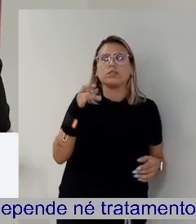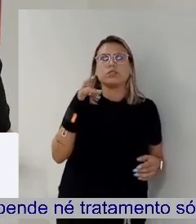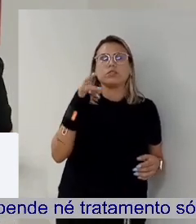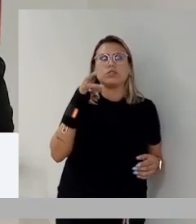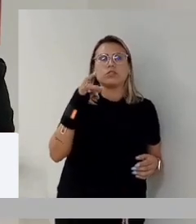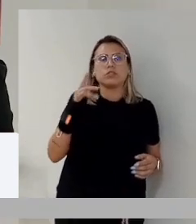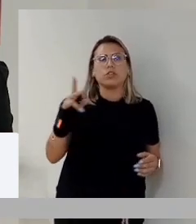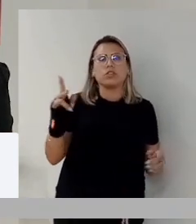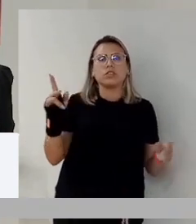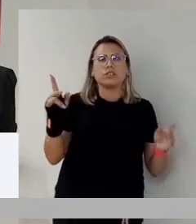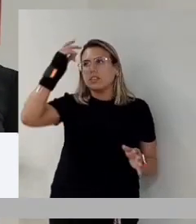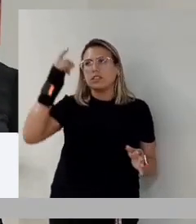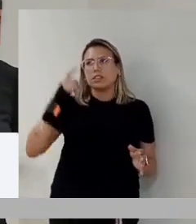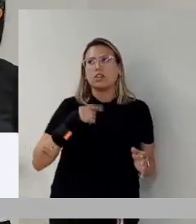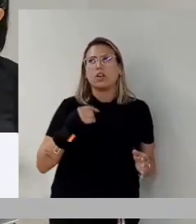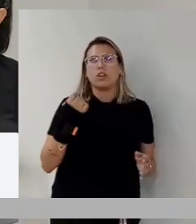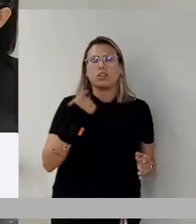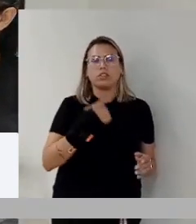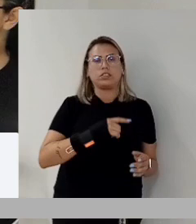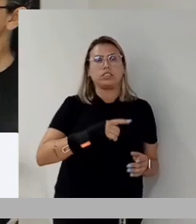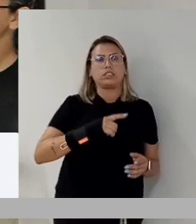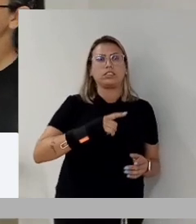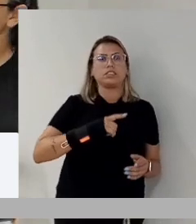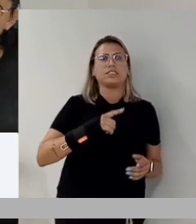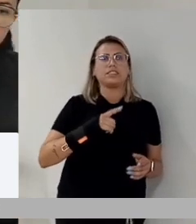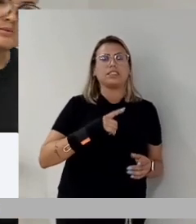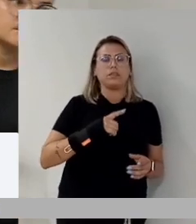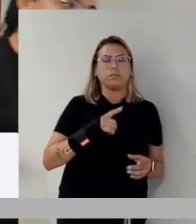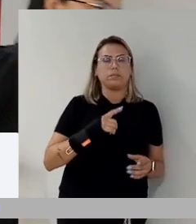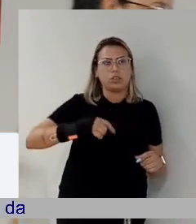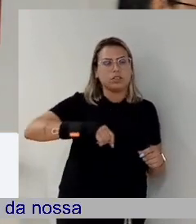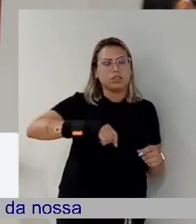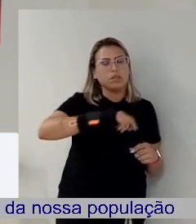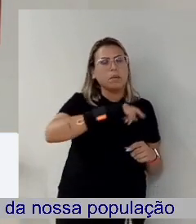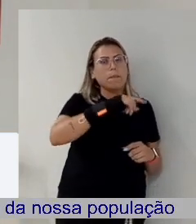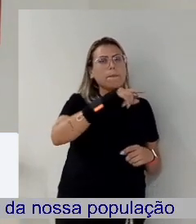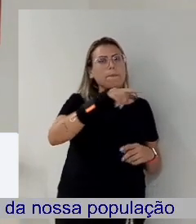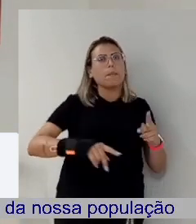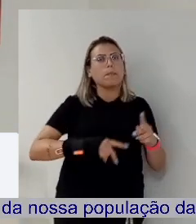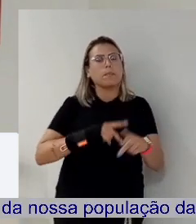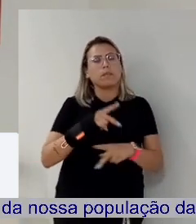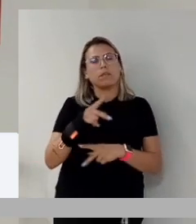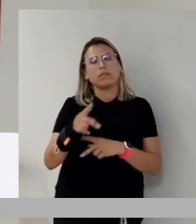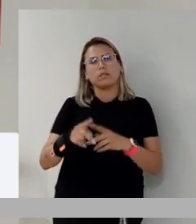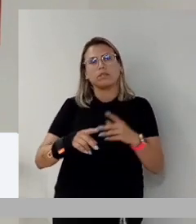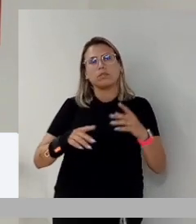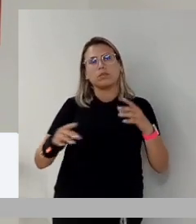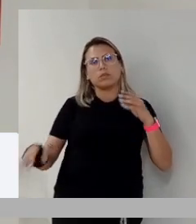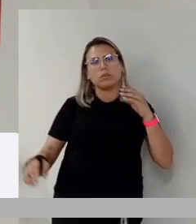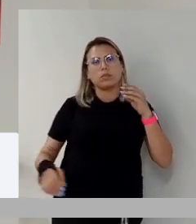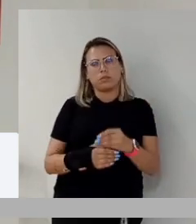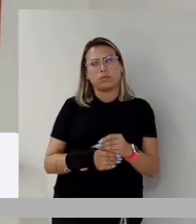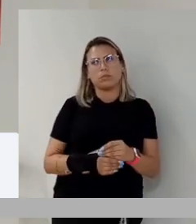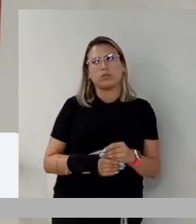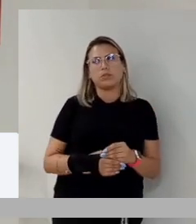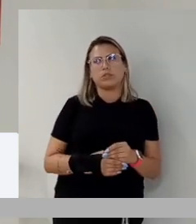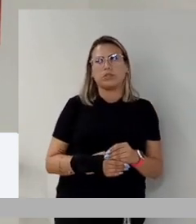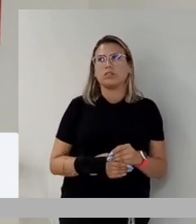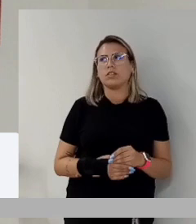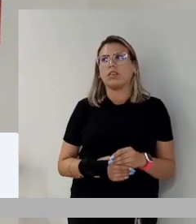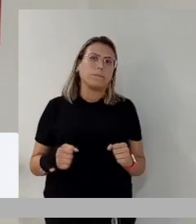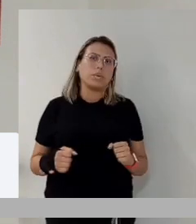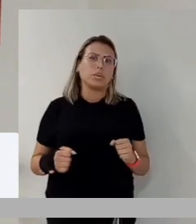gestão né Nós dependemos também da nossa população da contribuição né que a população